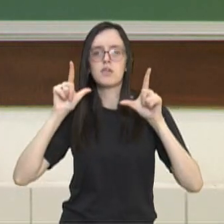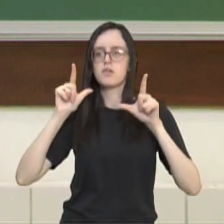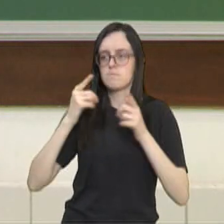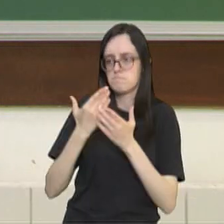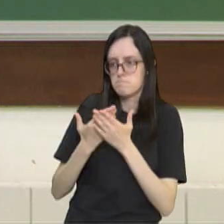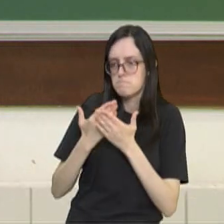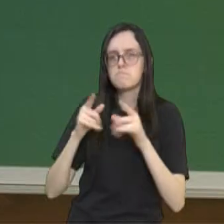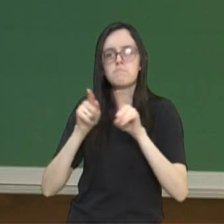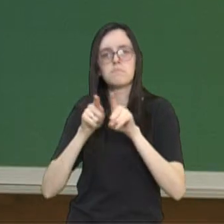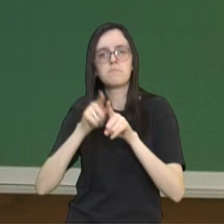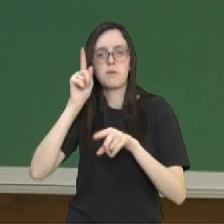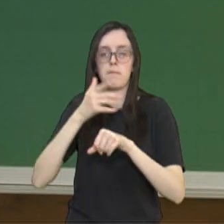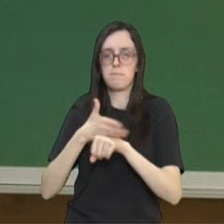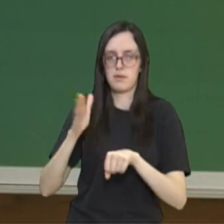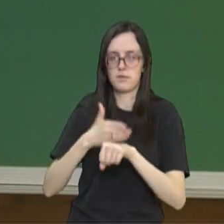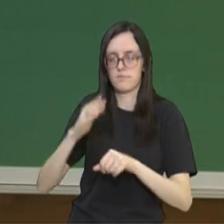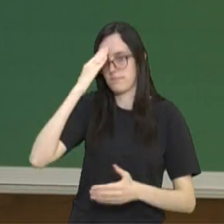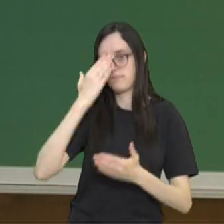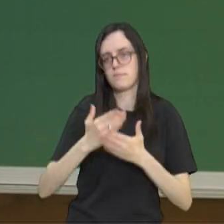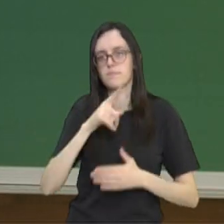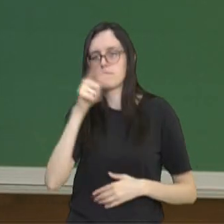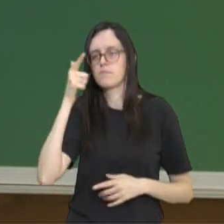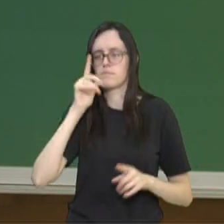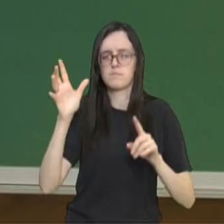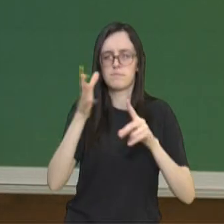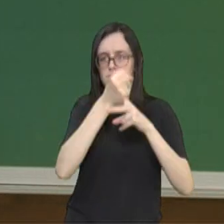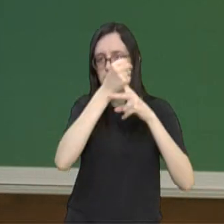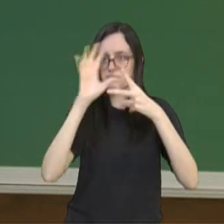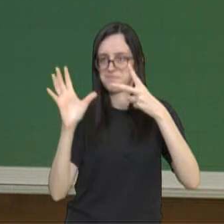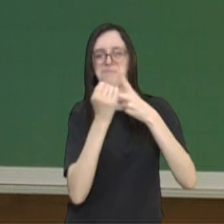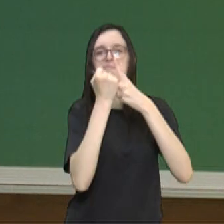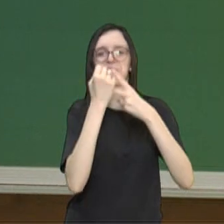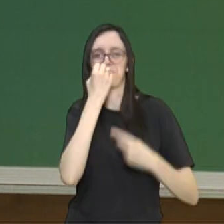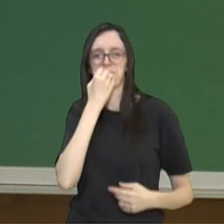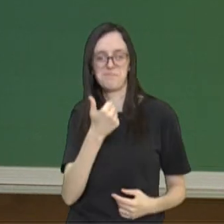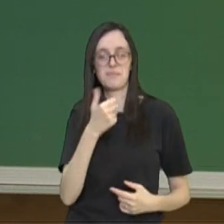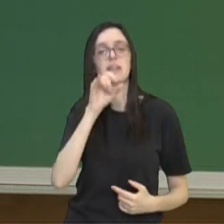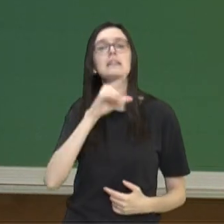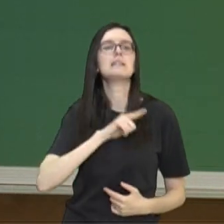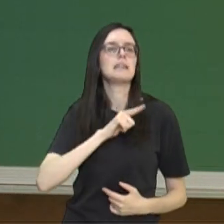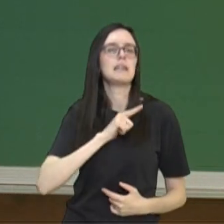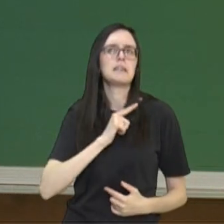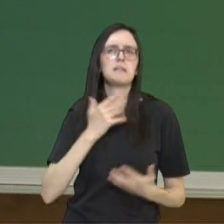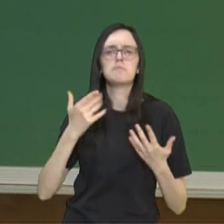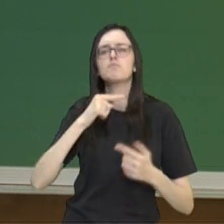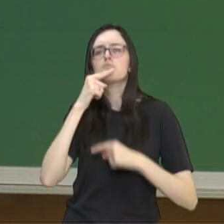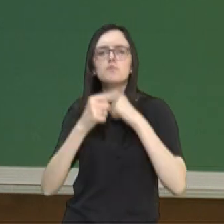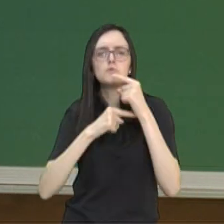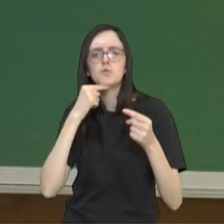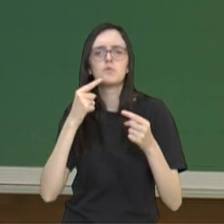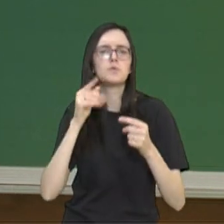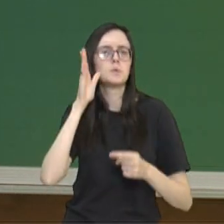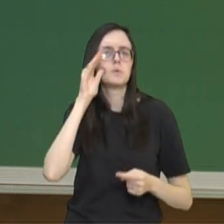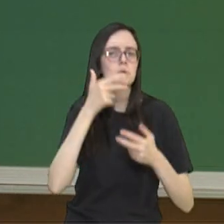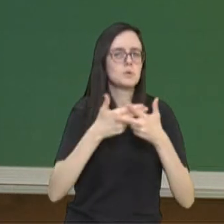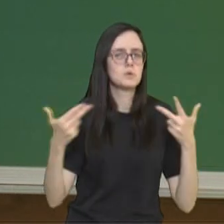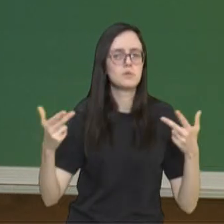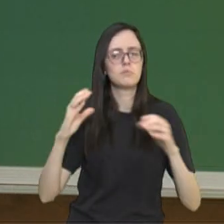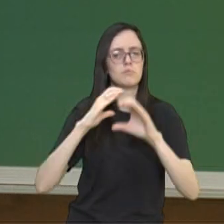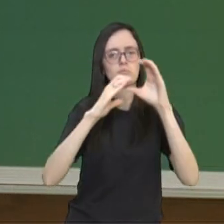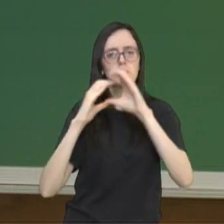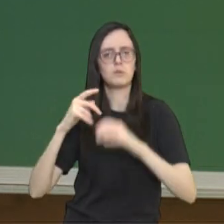quanto masculino, e o futsal. Lembrando que as meninas no futsal feminino também estão avançando, já